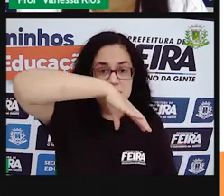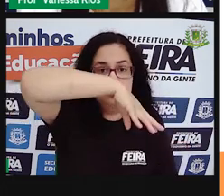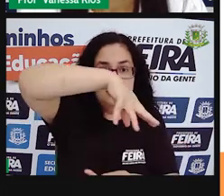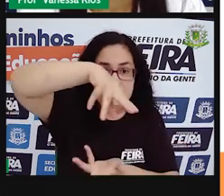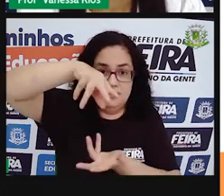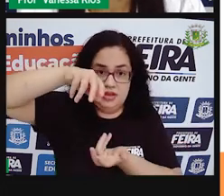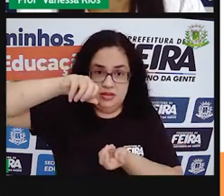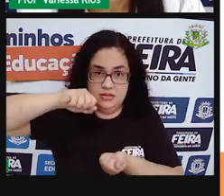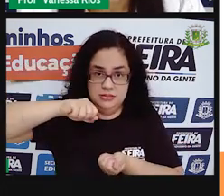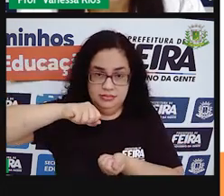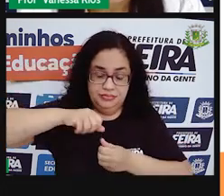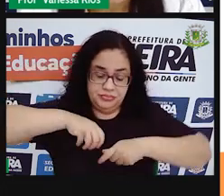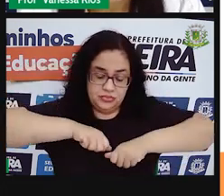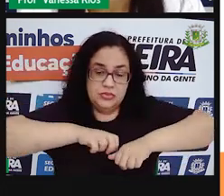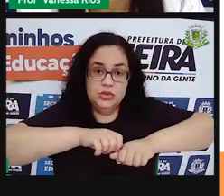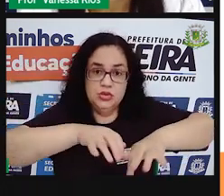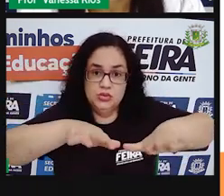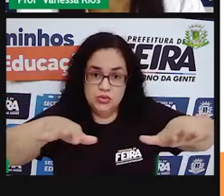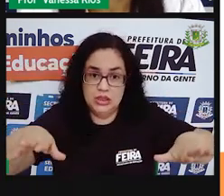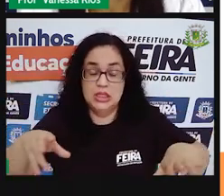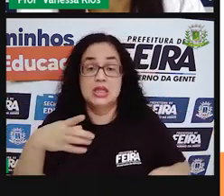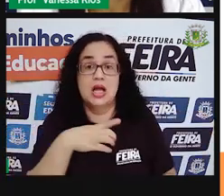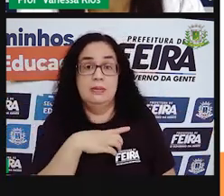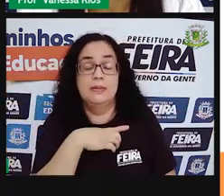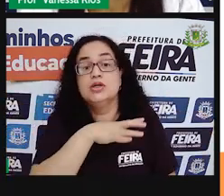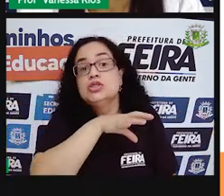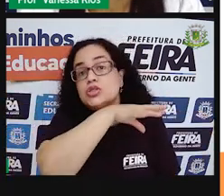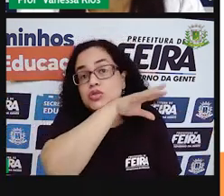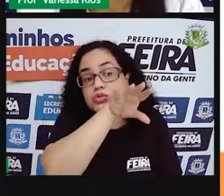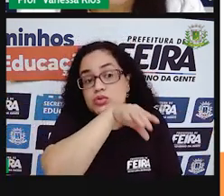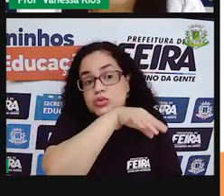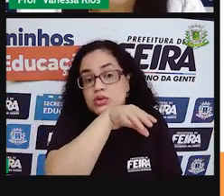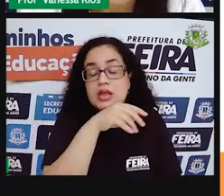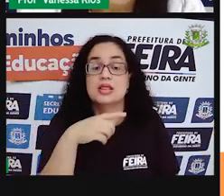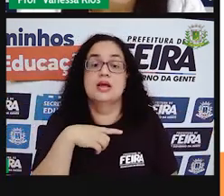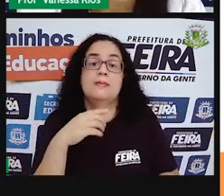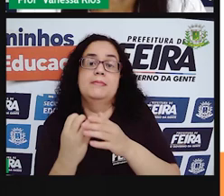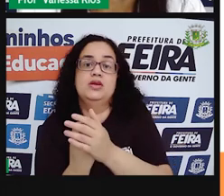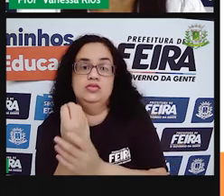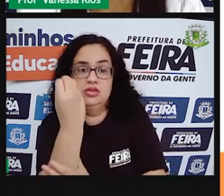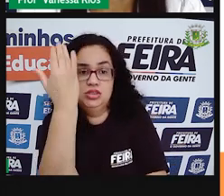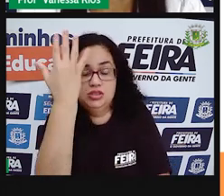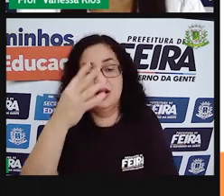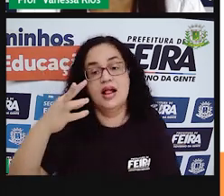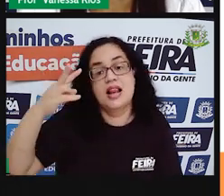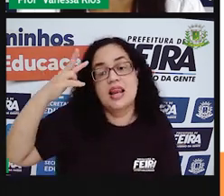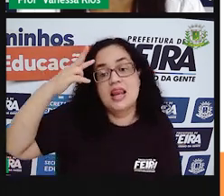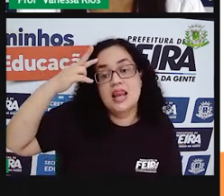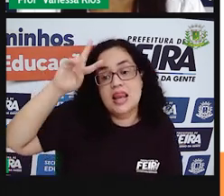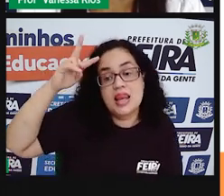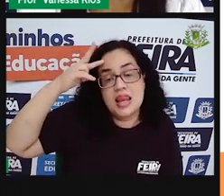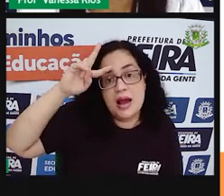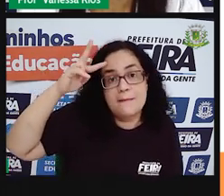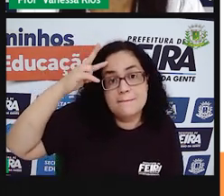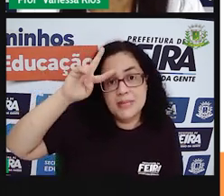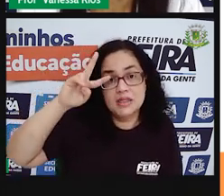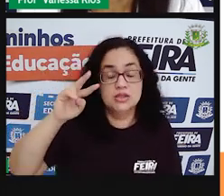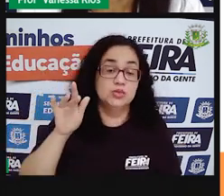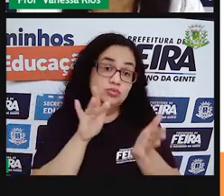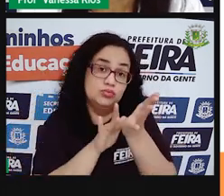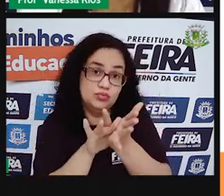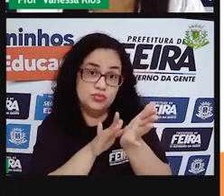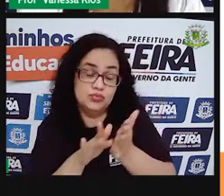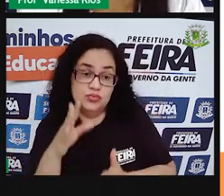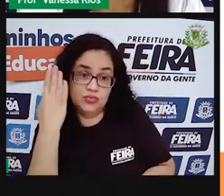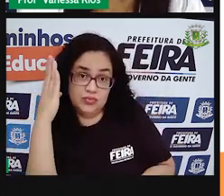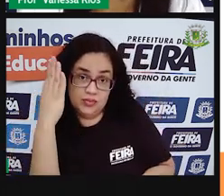E também pode ser de origem animal e de origem vegetal. Lembrando aí que os artificiais utilizam